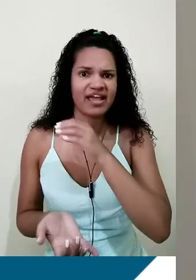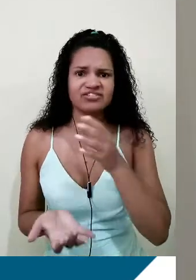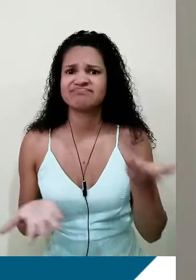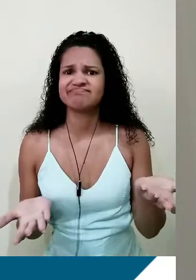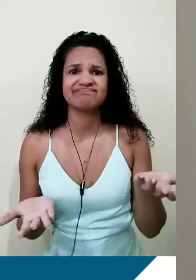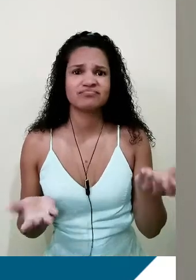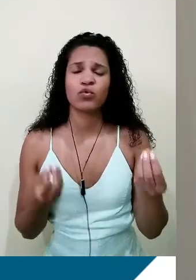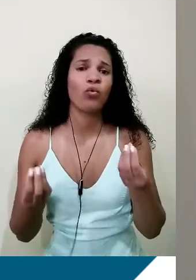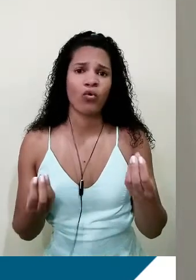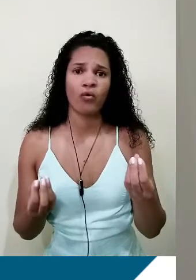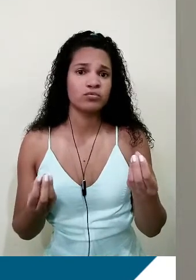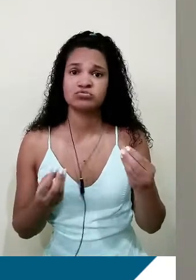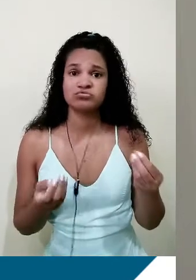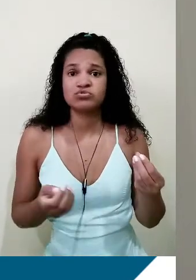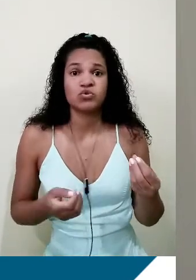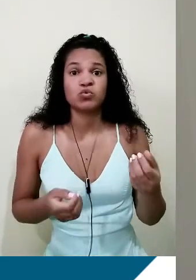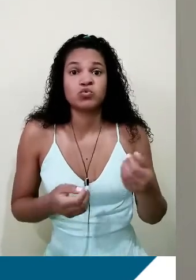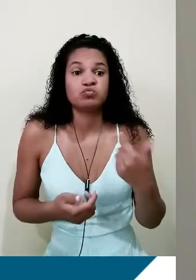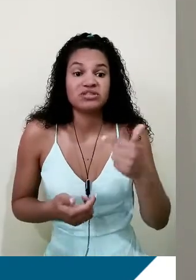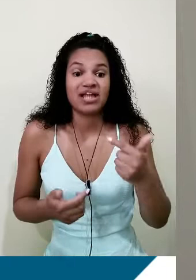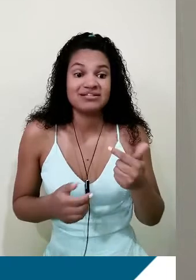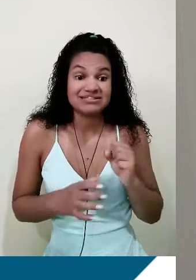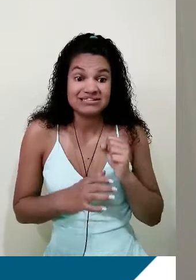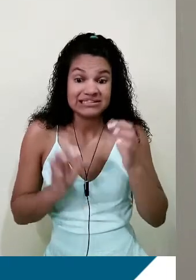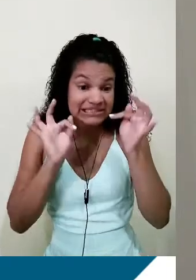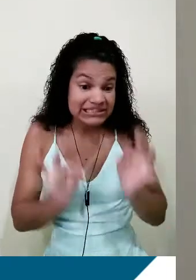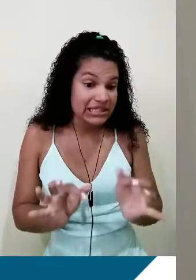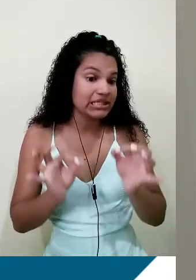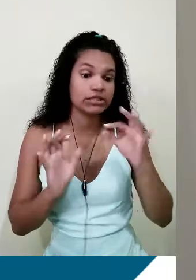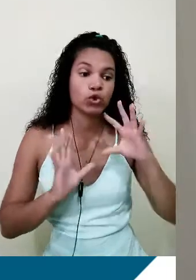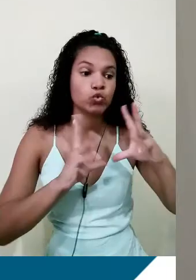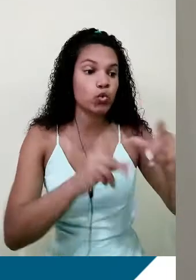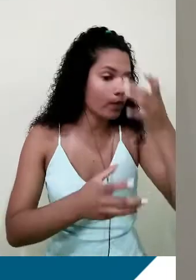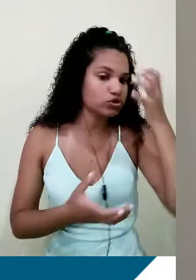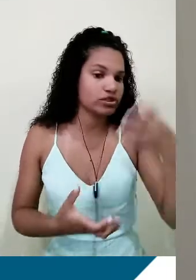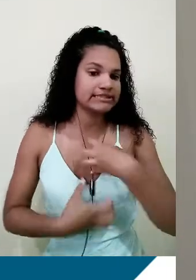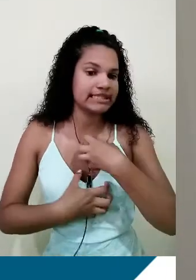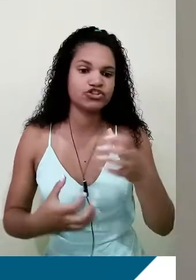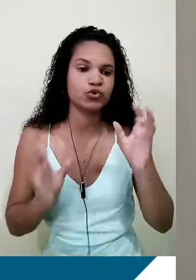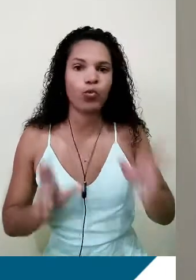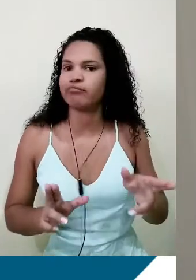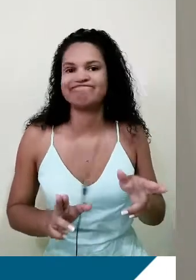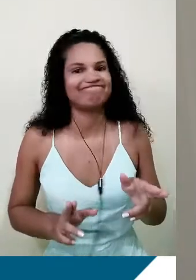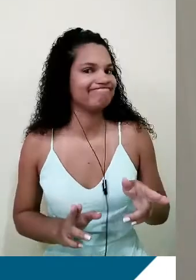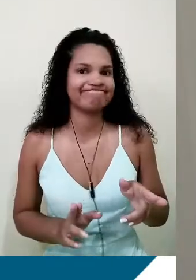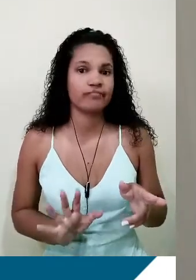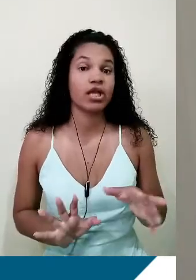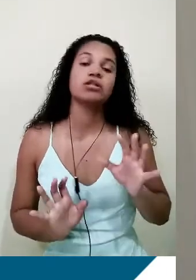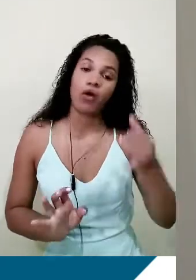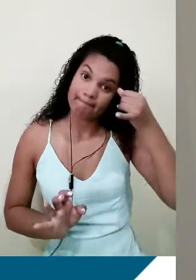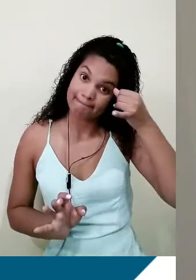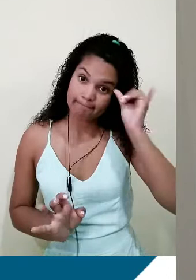quente para todo mundo ou algo vai estar frio para todo mundo. Então, para evitar esse tipo